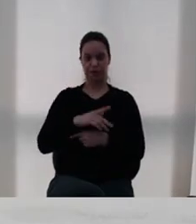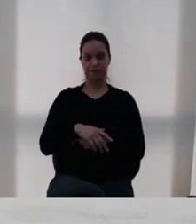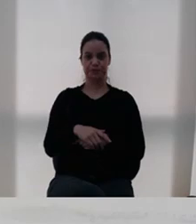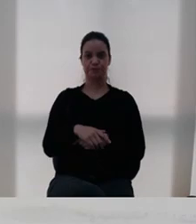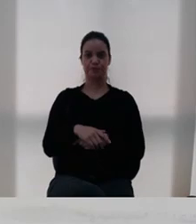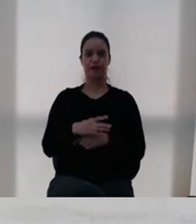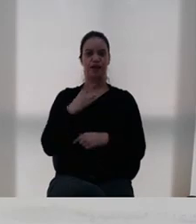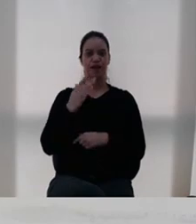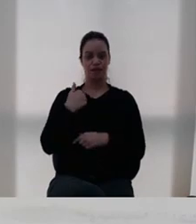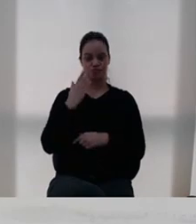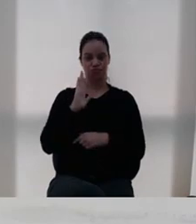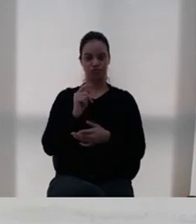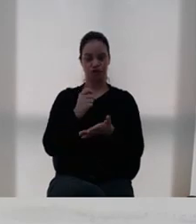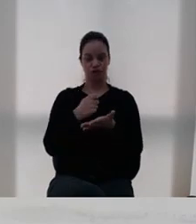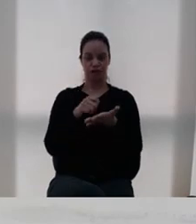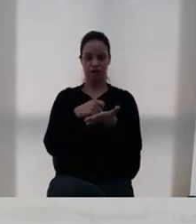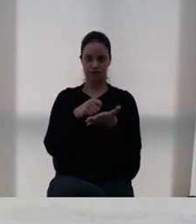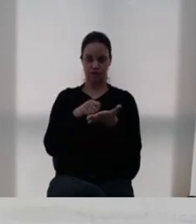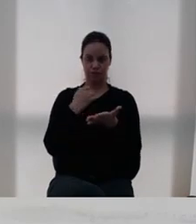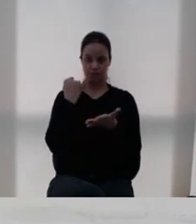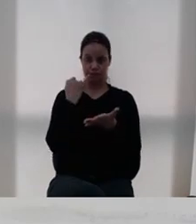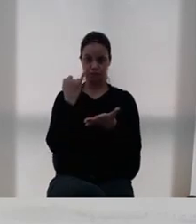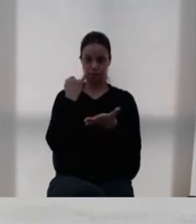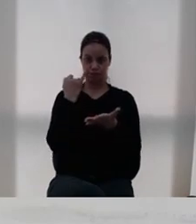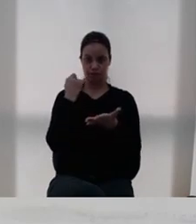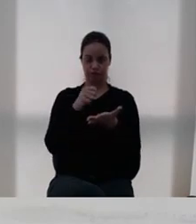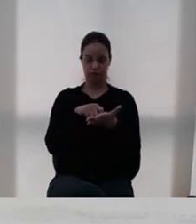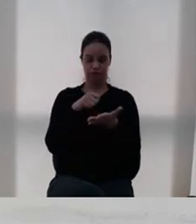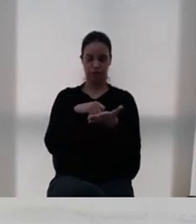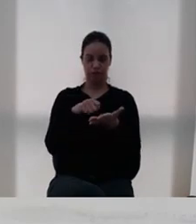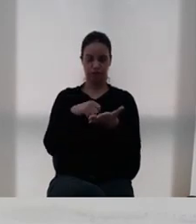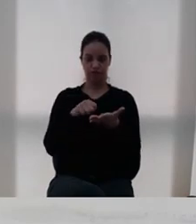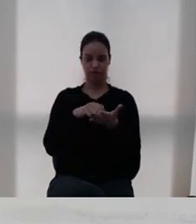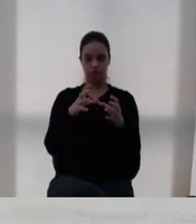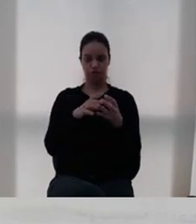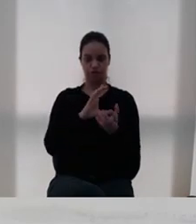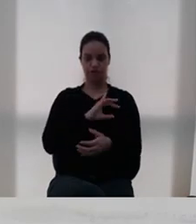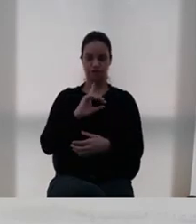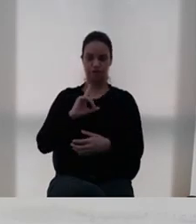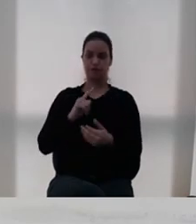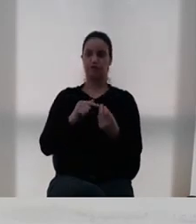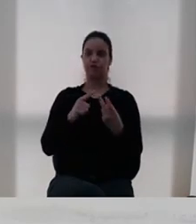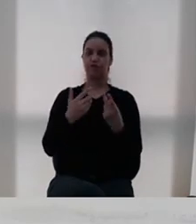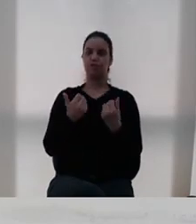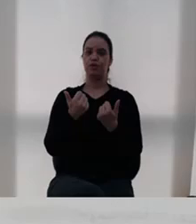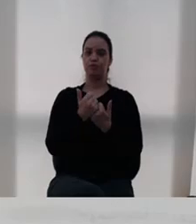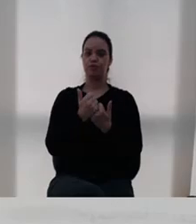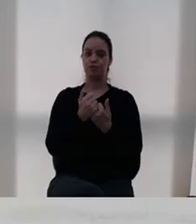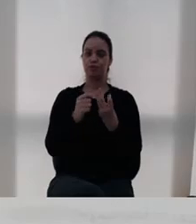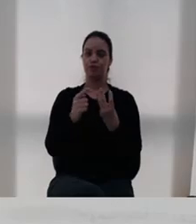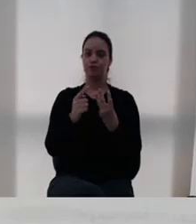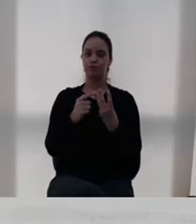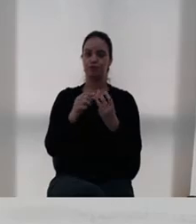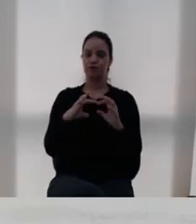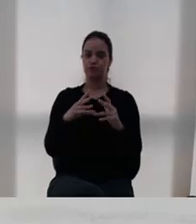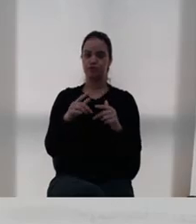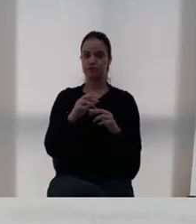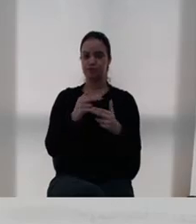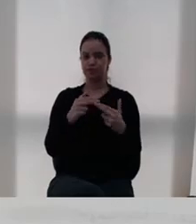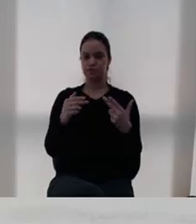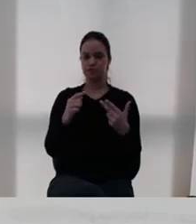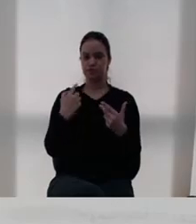as anotações e os apontamentos com relação à equipe da Defensoria Pública, ao quadro de apoio, também essa sensação dessa Defensoria Pública